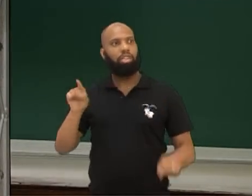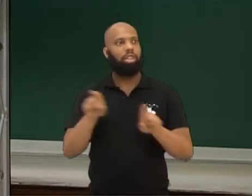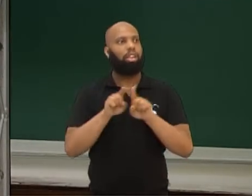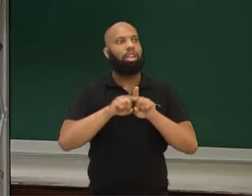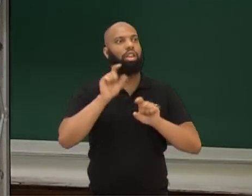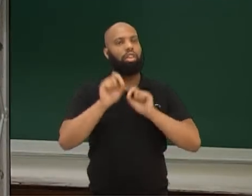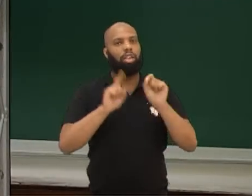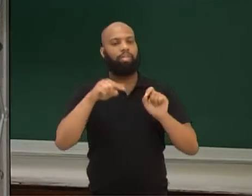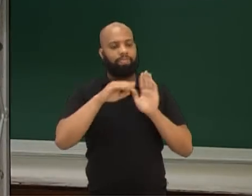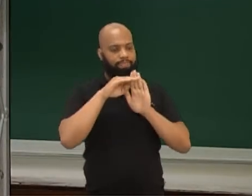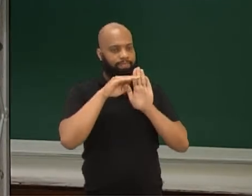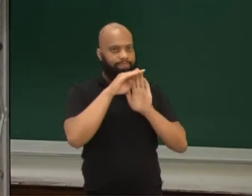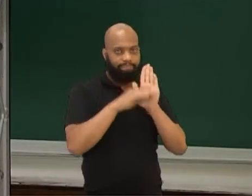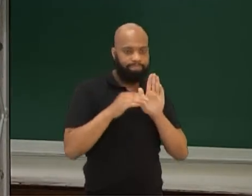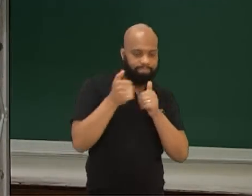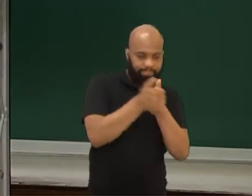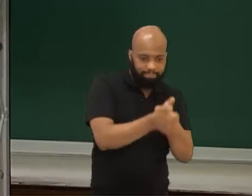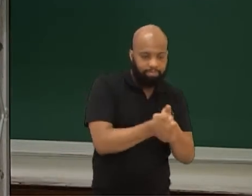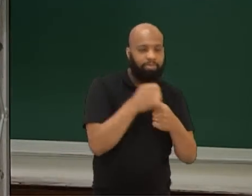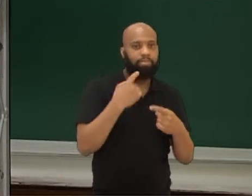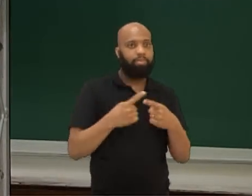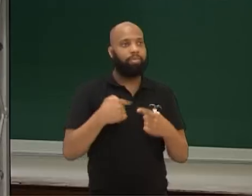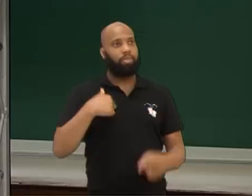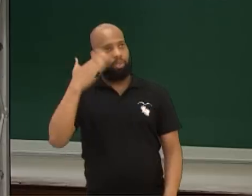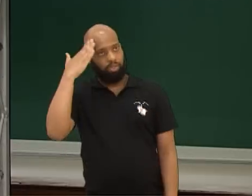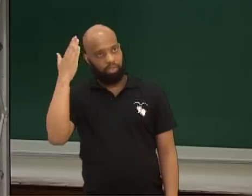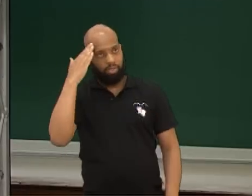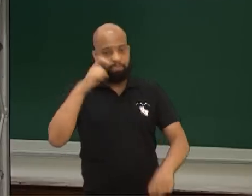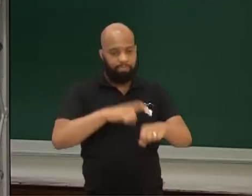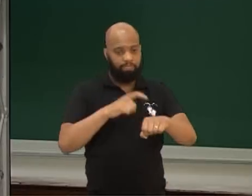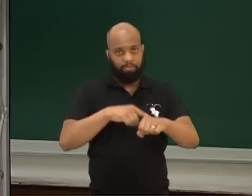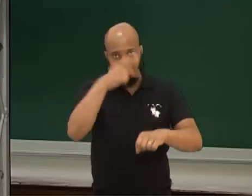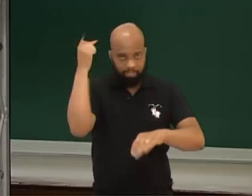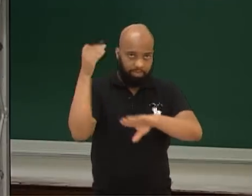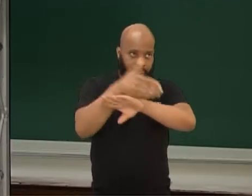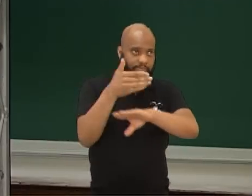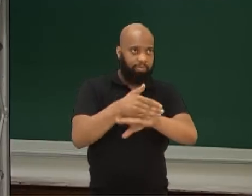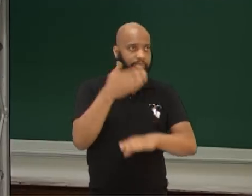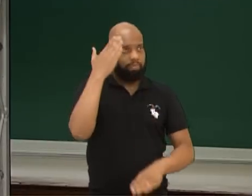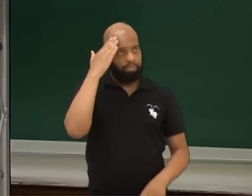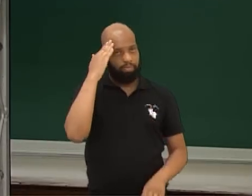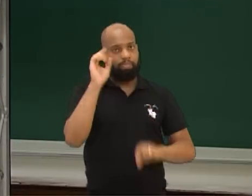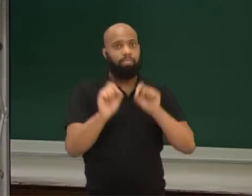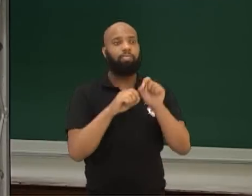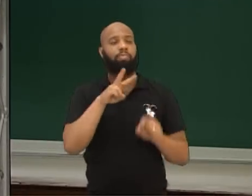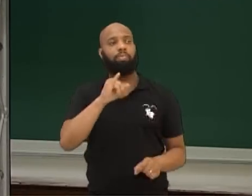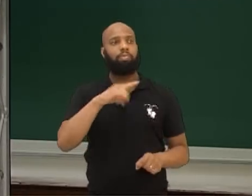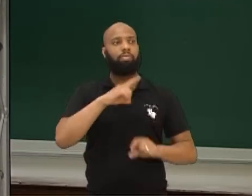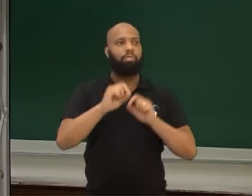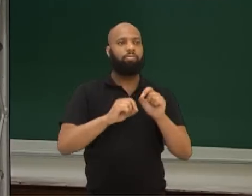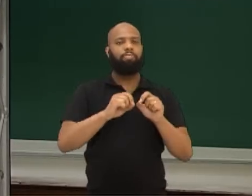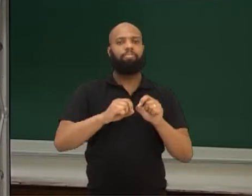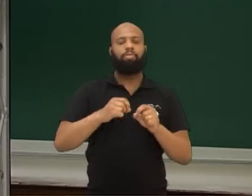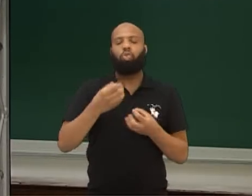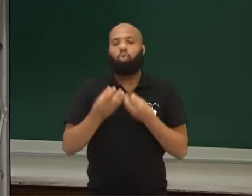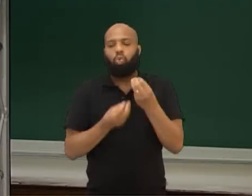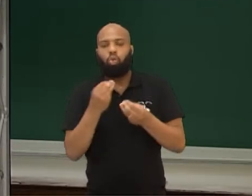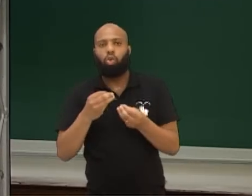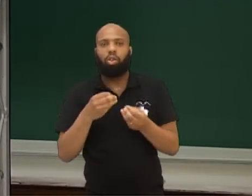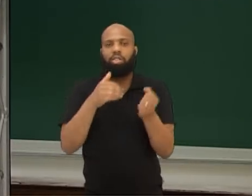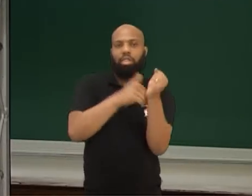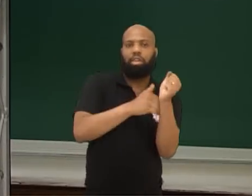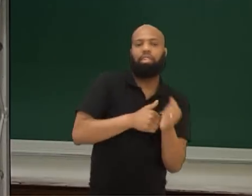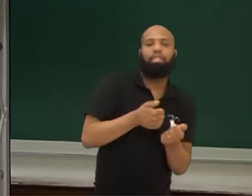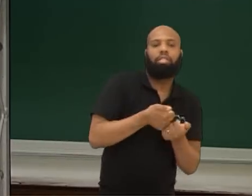parâmetro, né? Porque se eu sei qual horário tem mais gente, eu já sei que aquele horário assim eu vou ter que definir